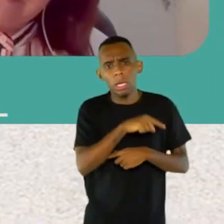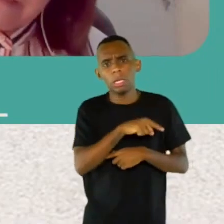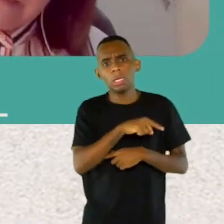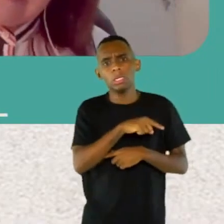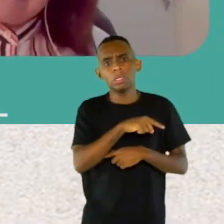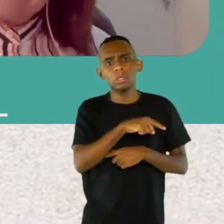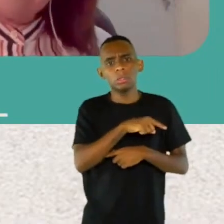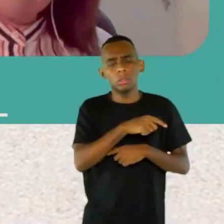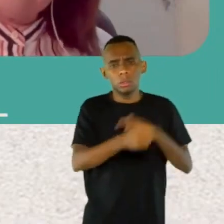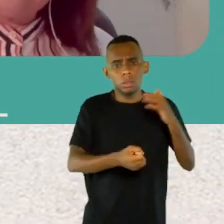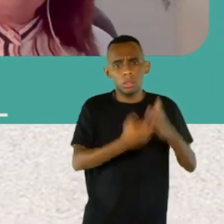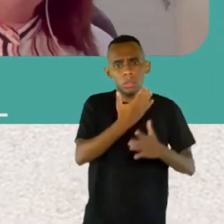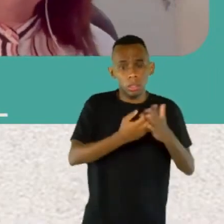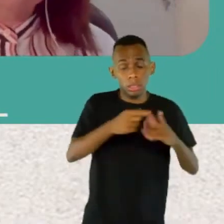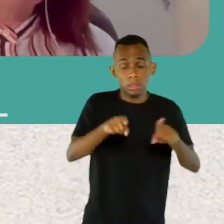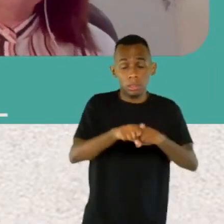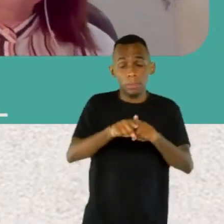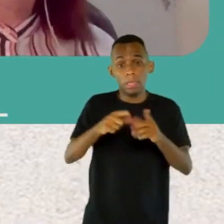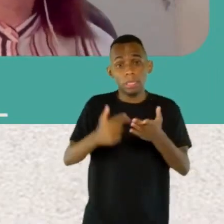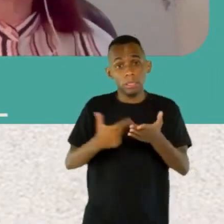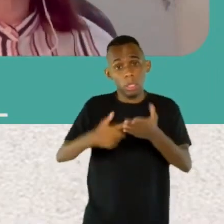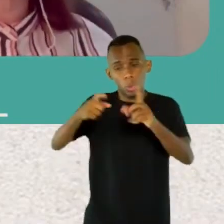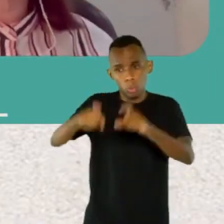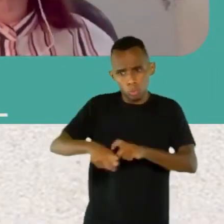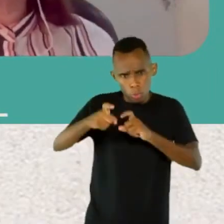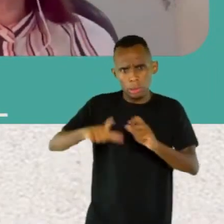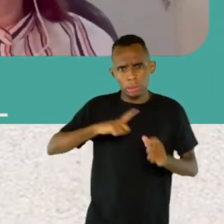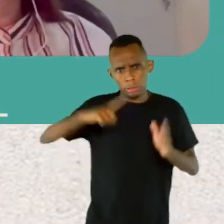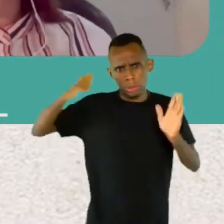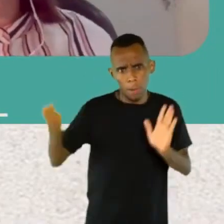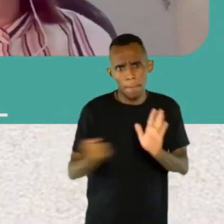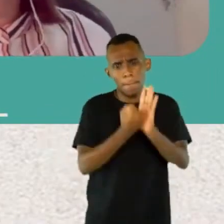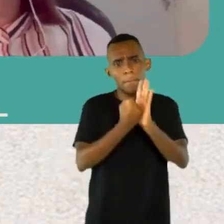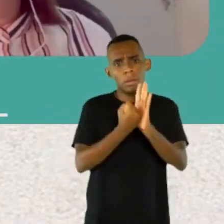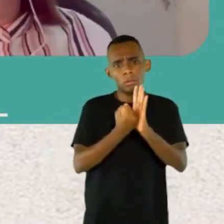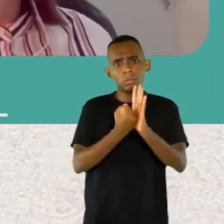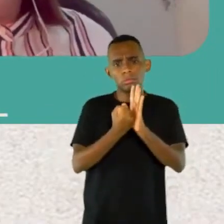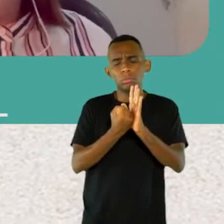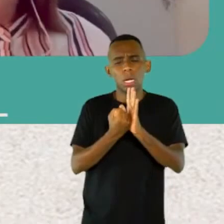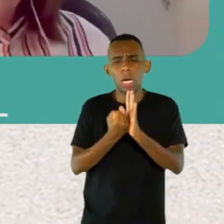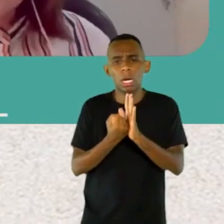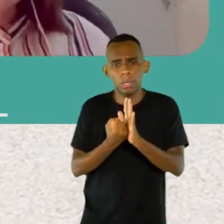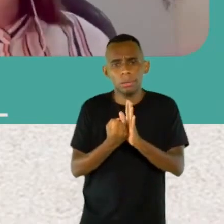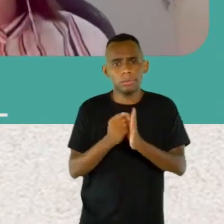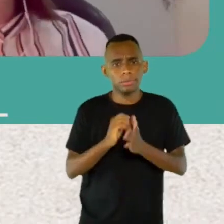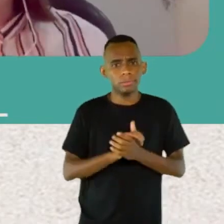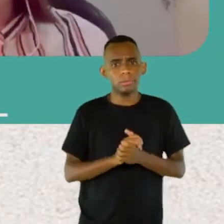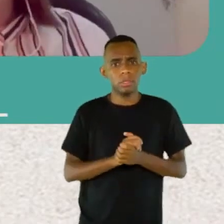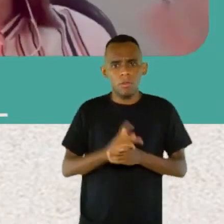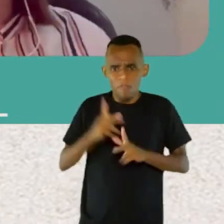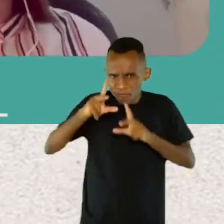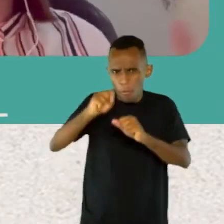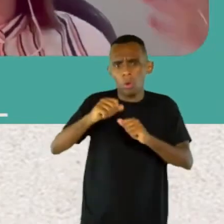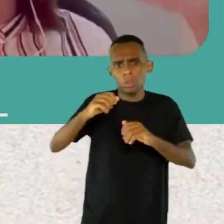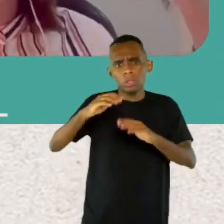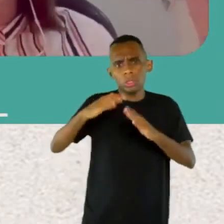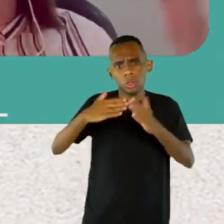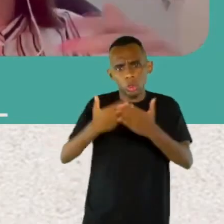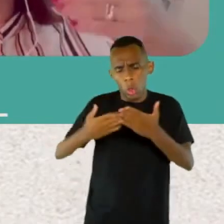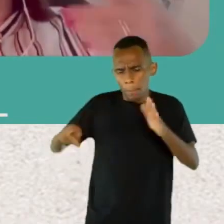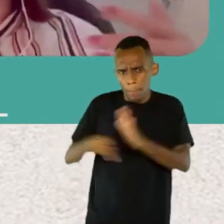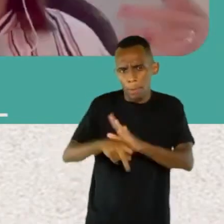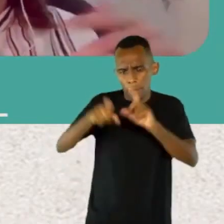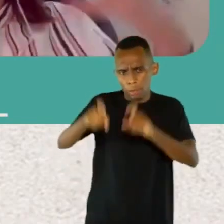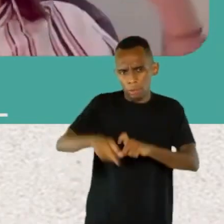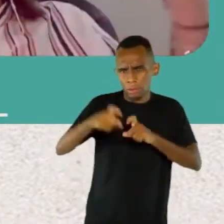vem... Literatura rural deixou marcas fortíssimas. Fortíssimas, até década de 60, se